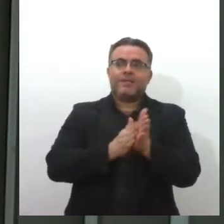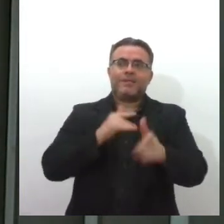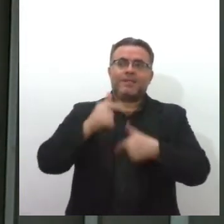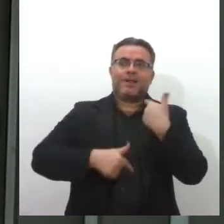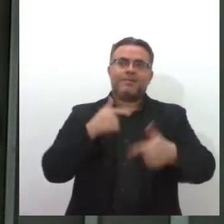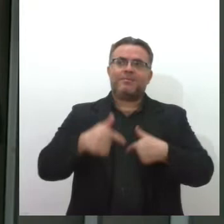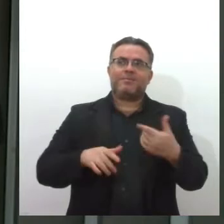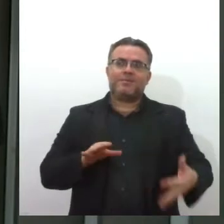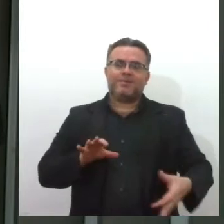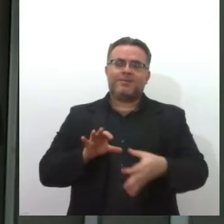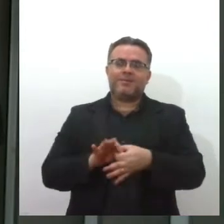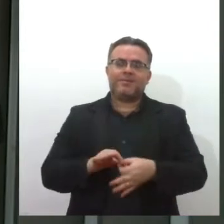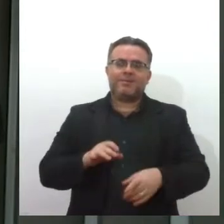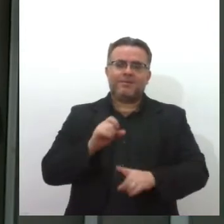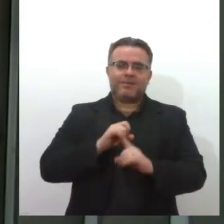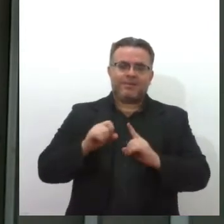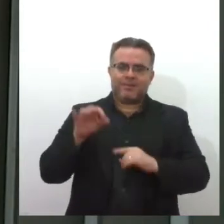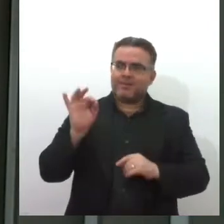da sociedade, né?